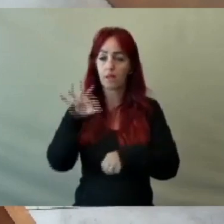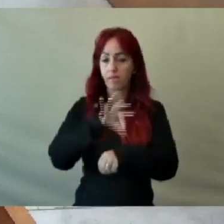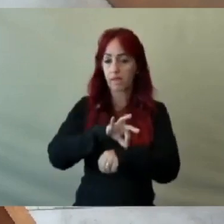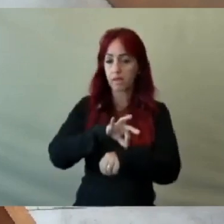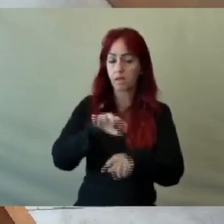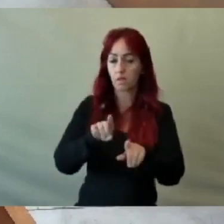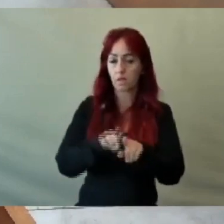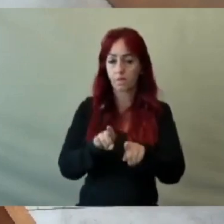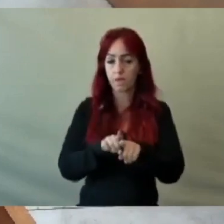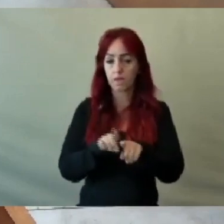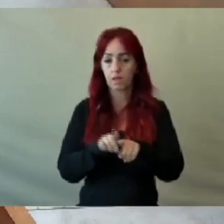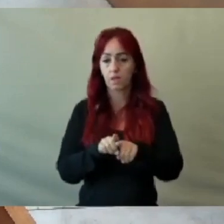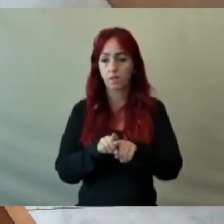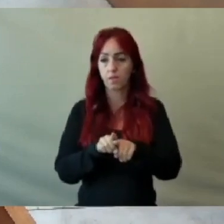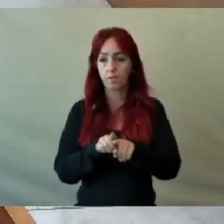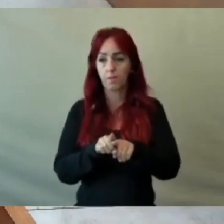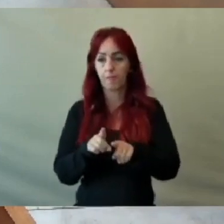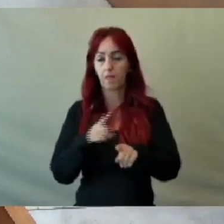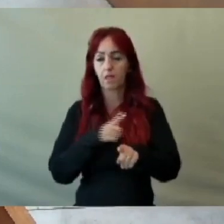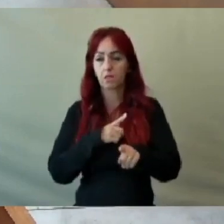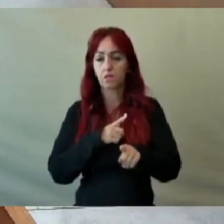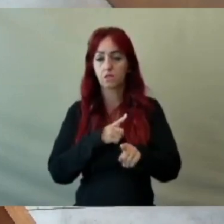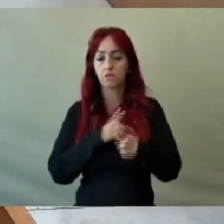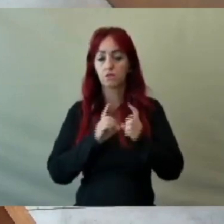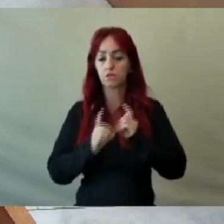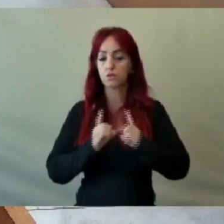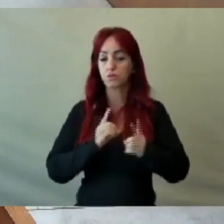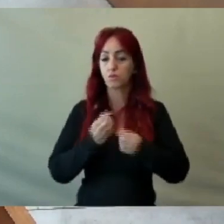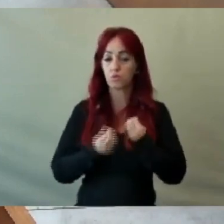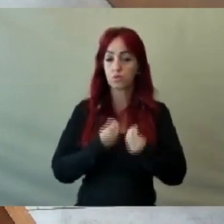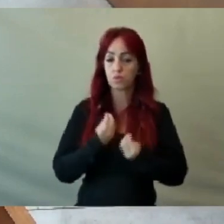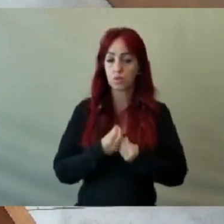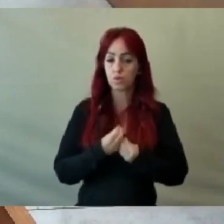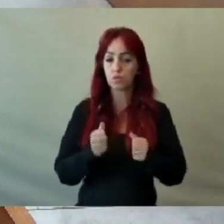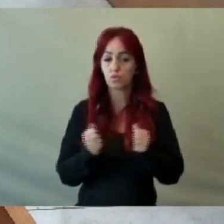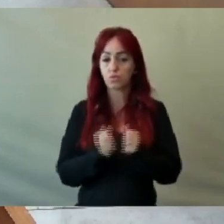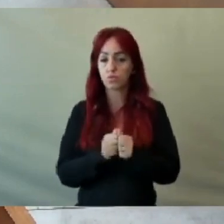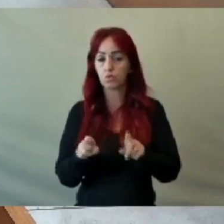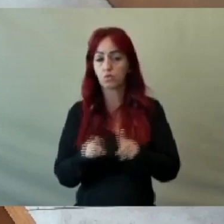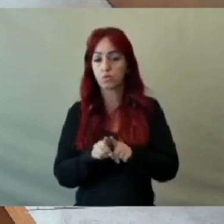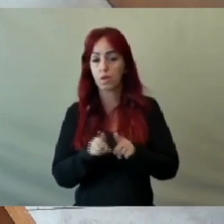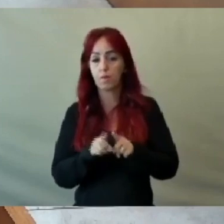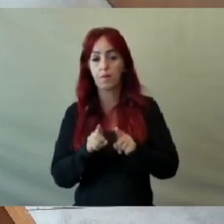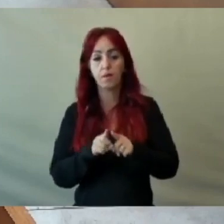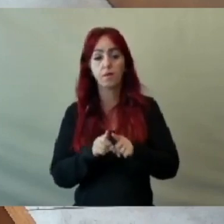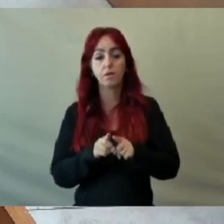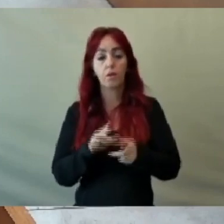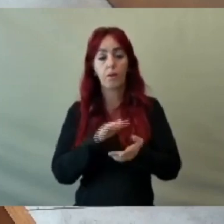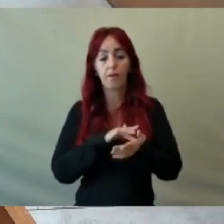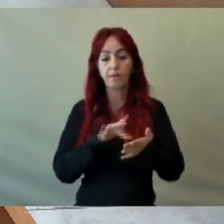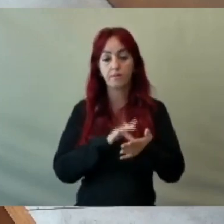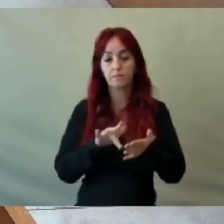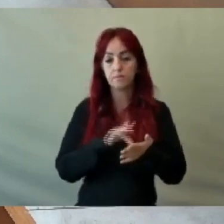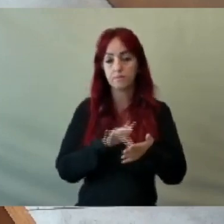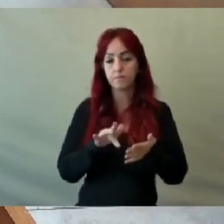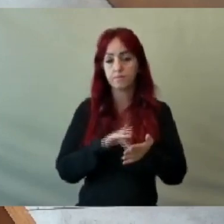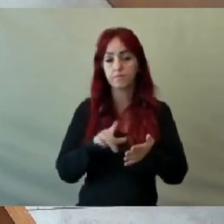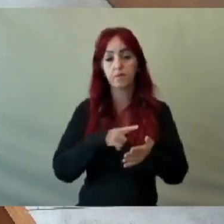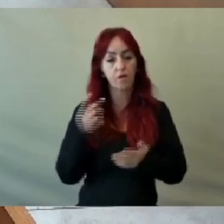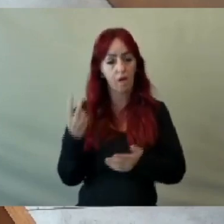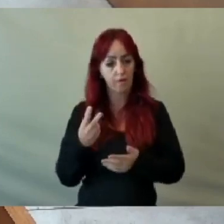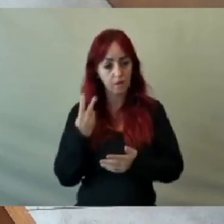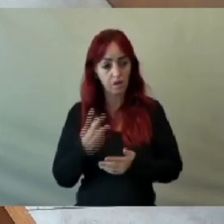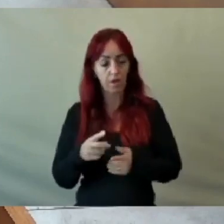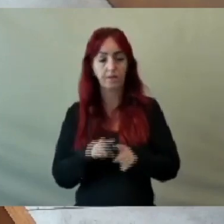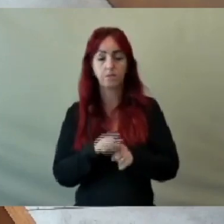discutiu juntos a questão também desse prontuário eletrônico. E foi uma vitória dessa Comissão de Saúde, Elin, junto ao secretário,